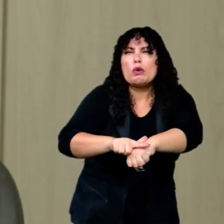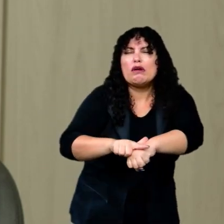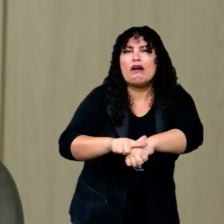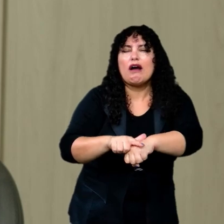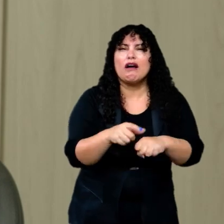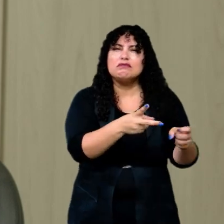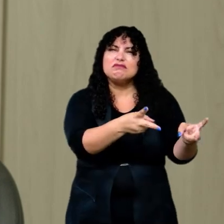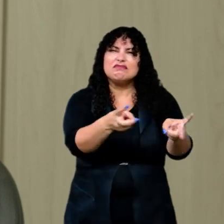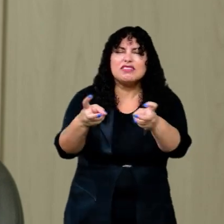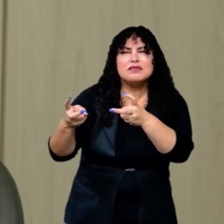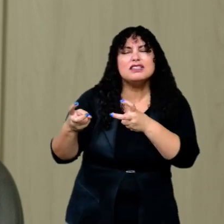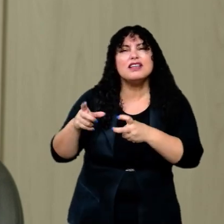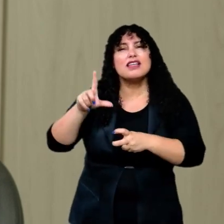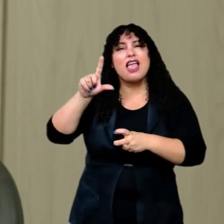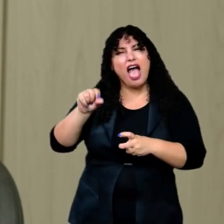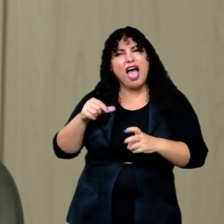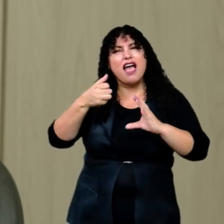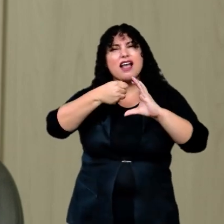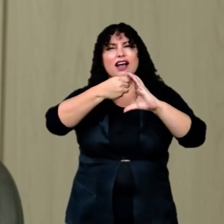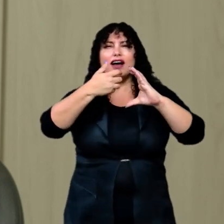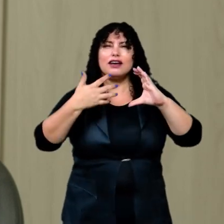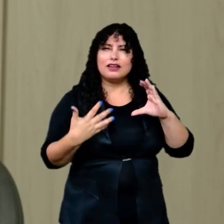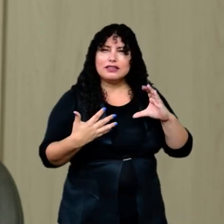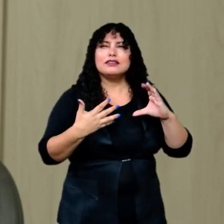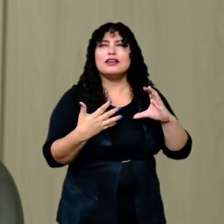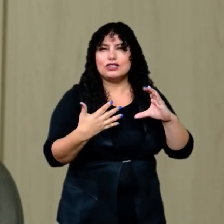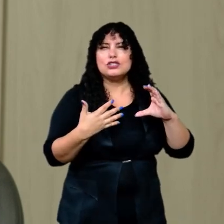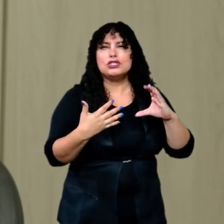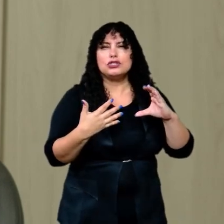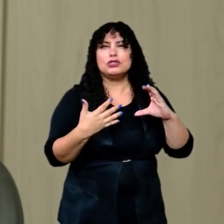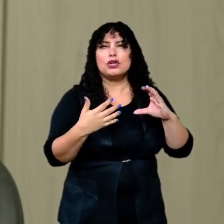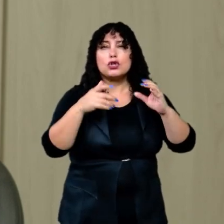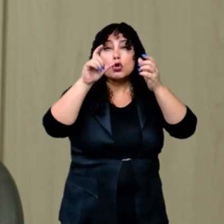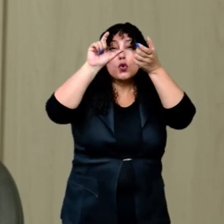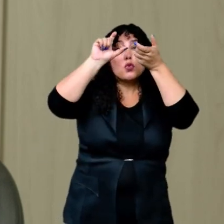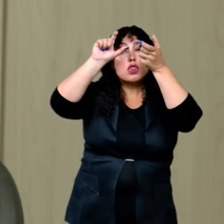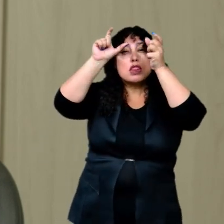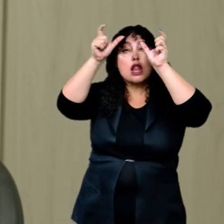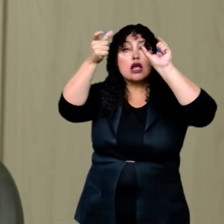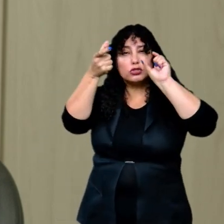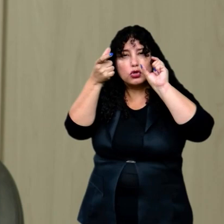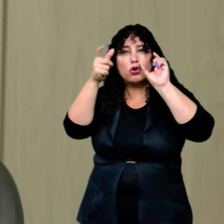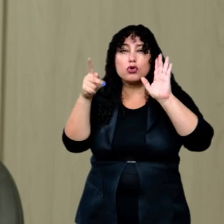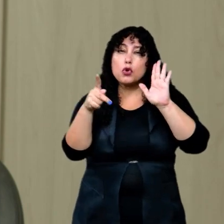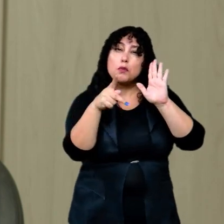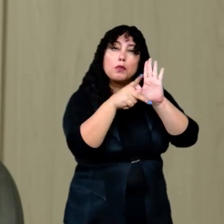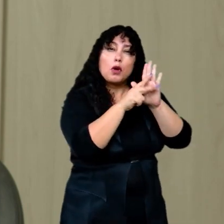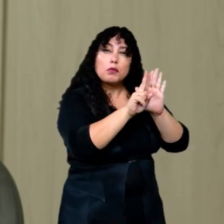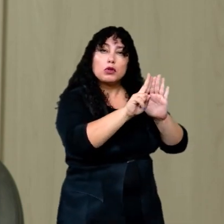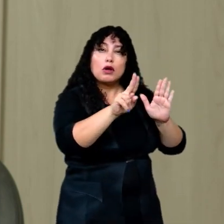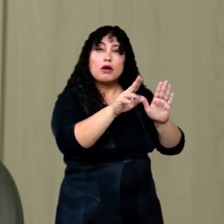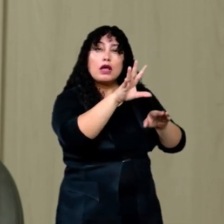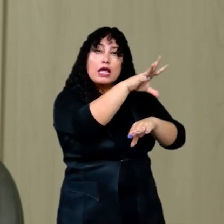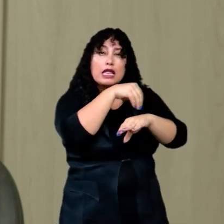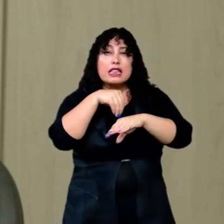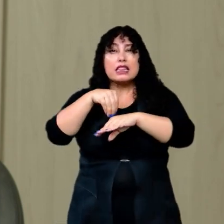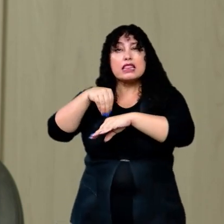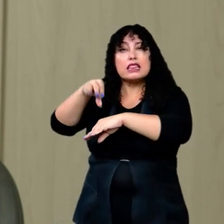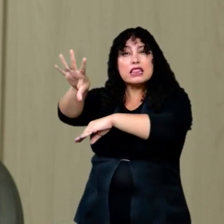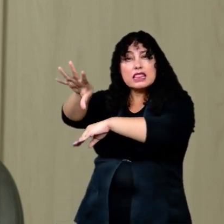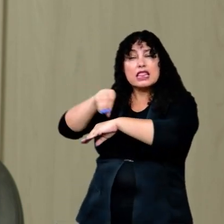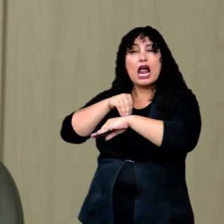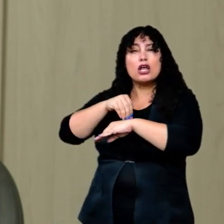você vê que isso são características que o transtorno, como o próprio nome fala, ele traz um